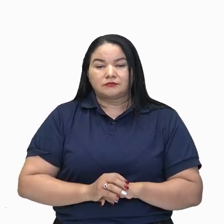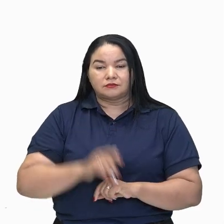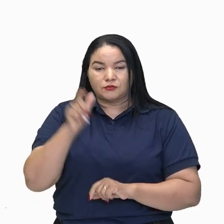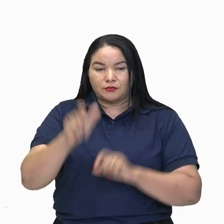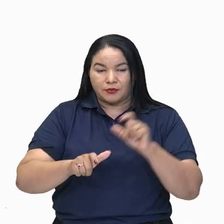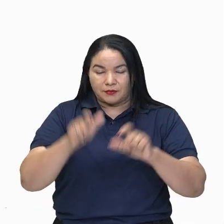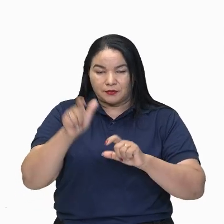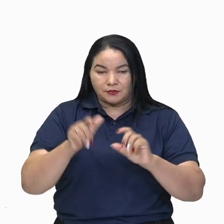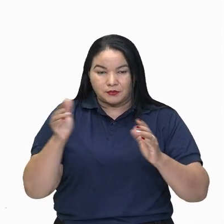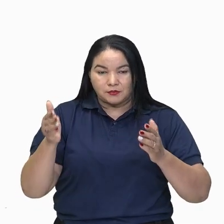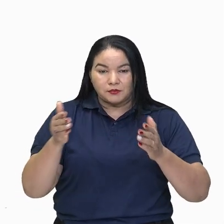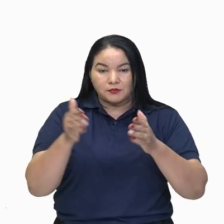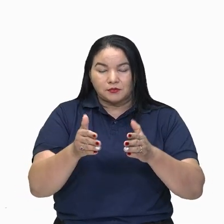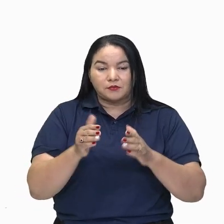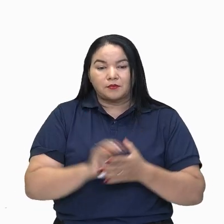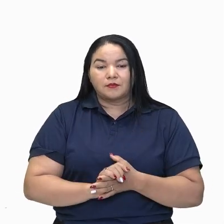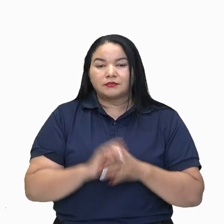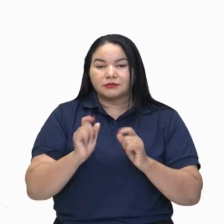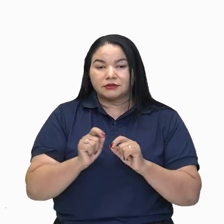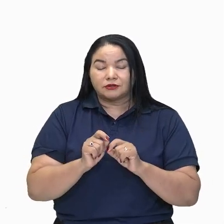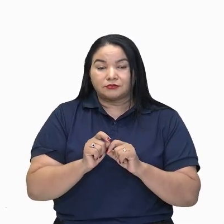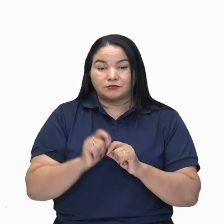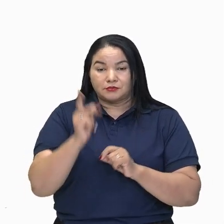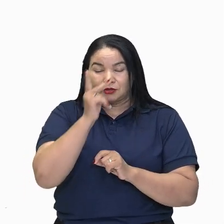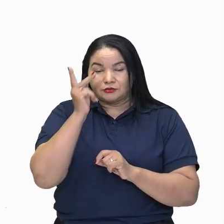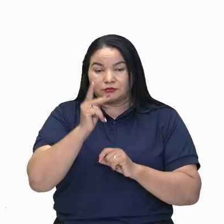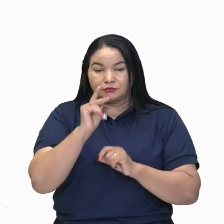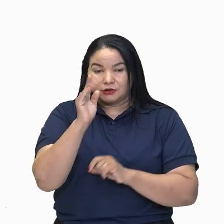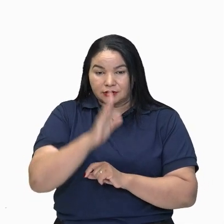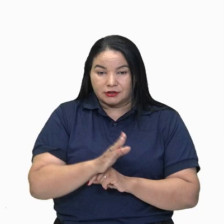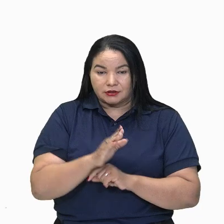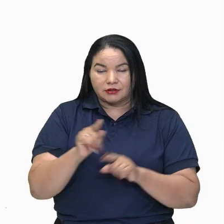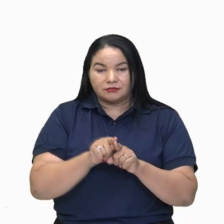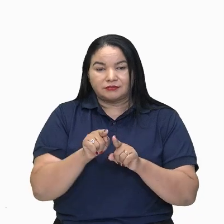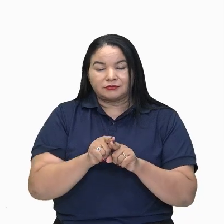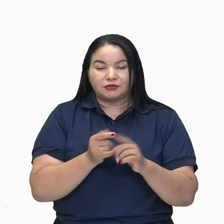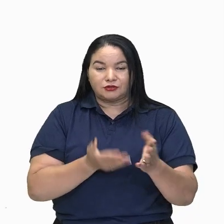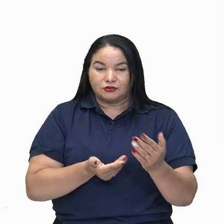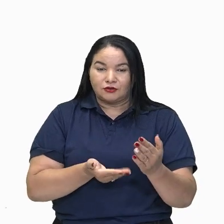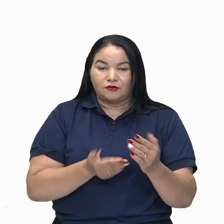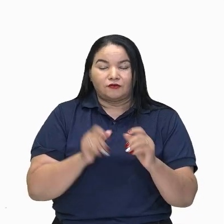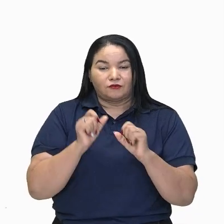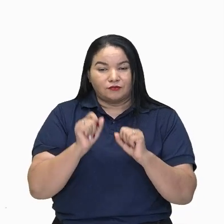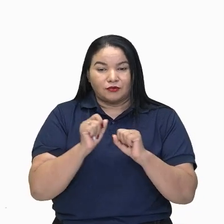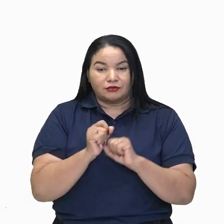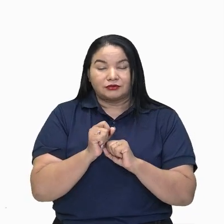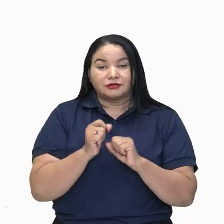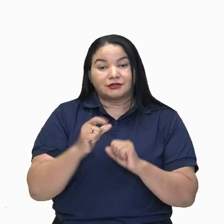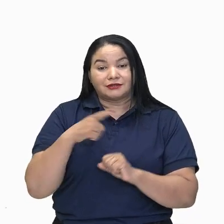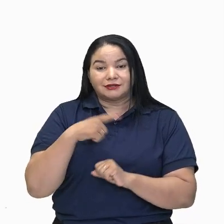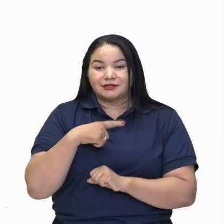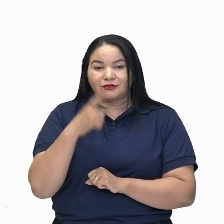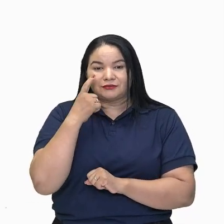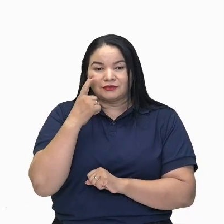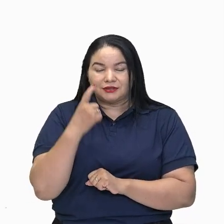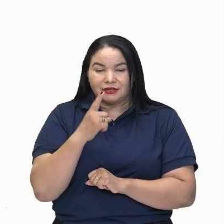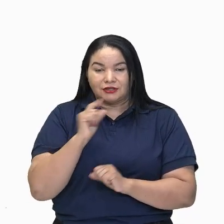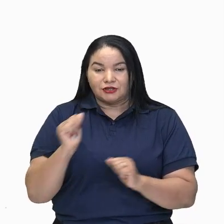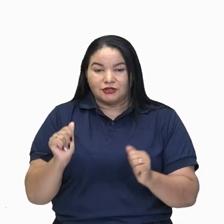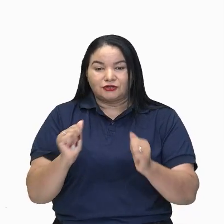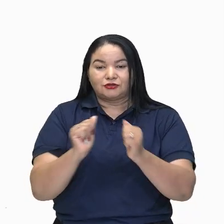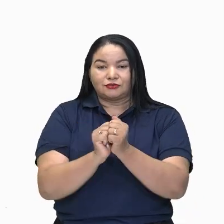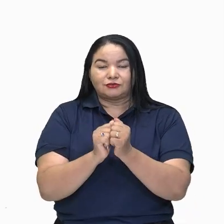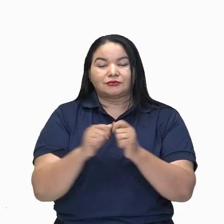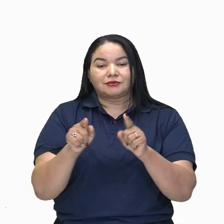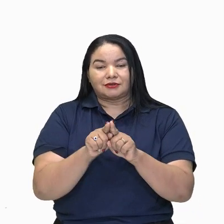dessa propaganda são cidadãos brasileiros, especialmente jovens que podem estar interessados em se juntar às